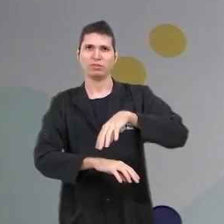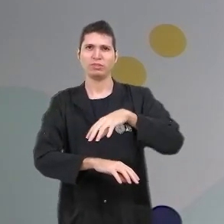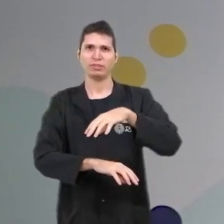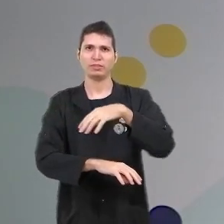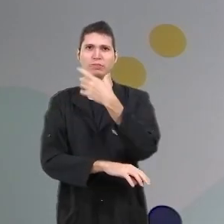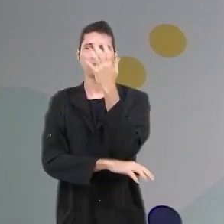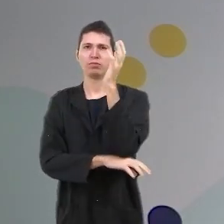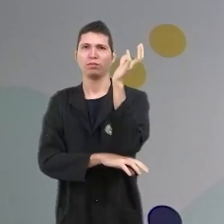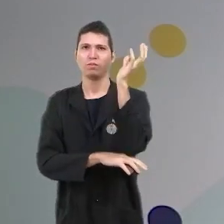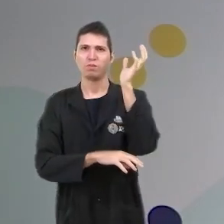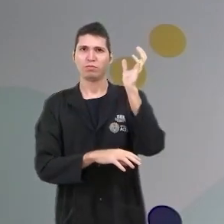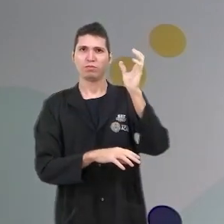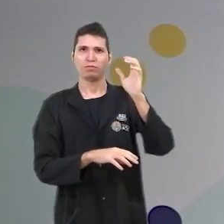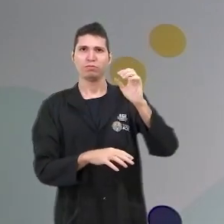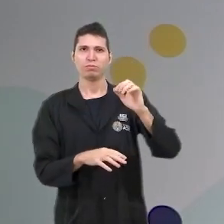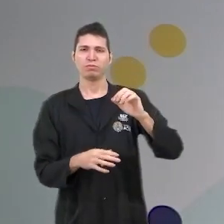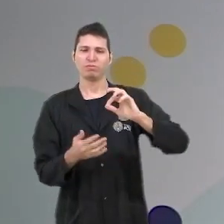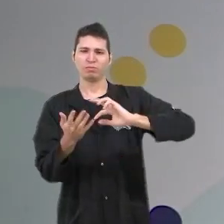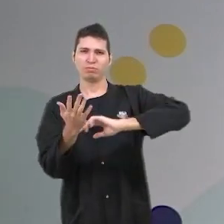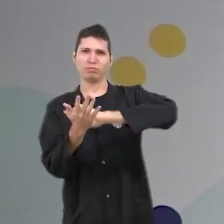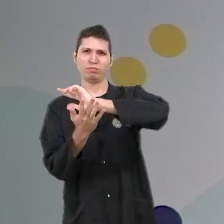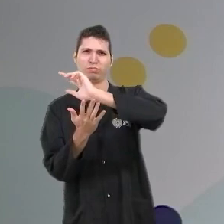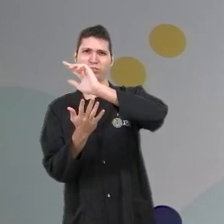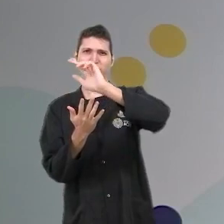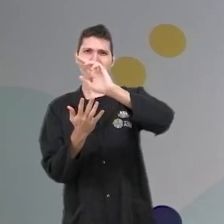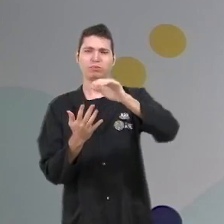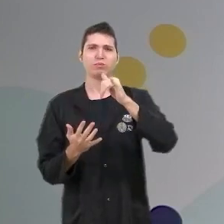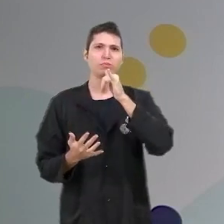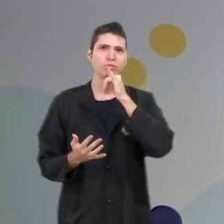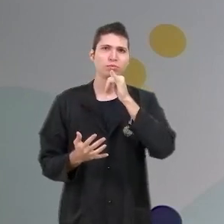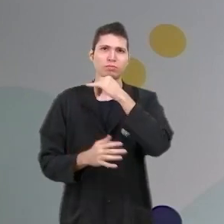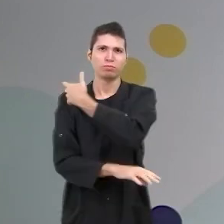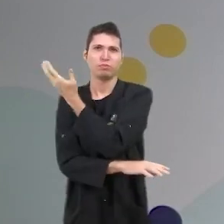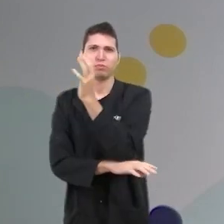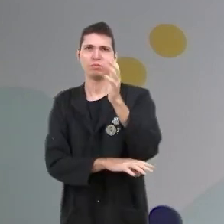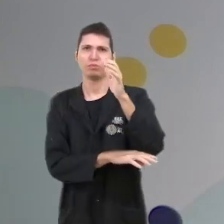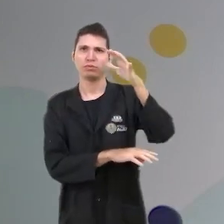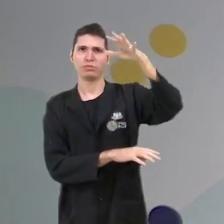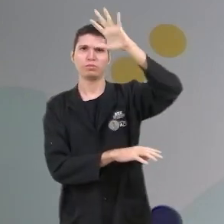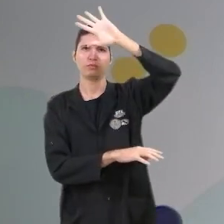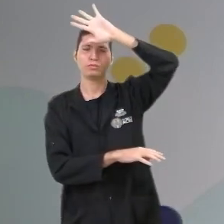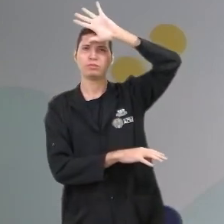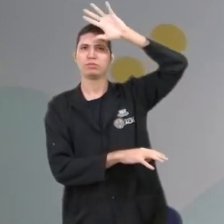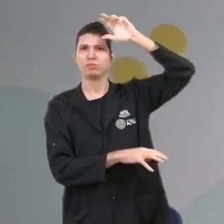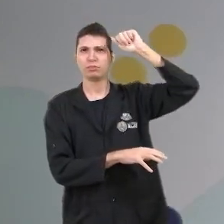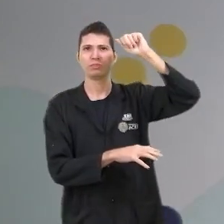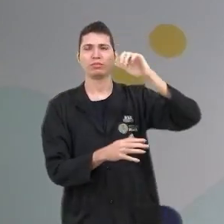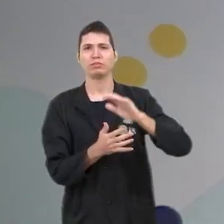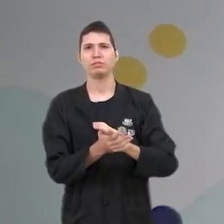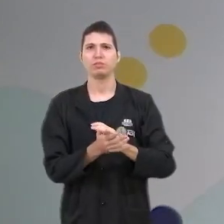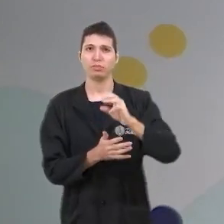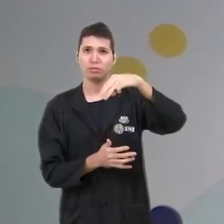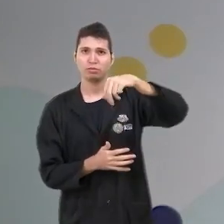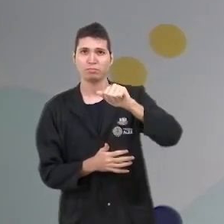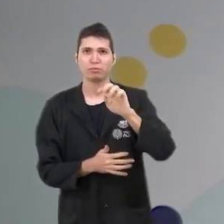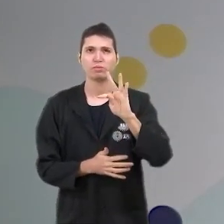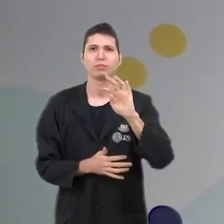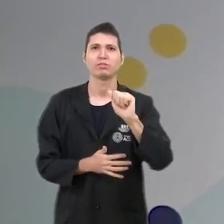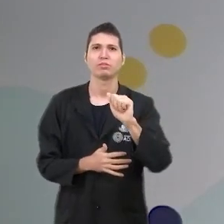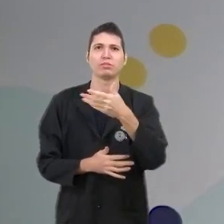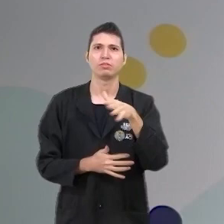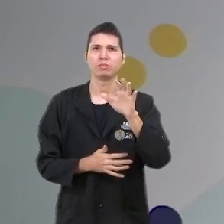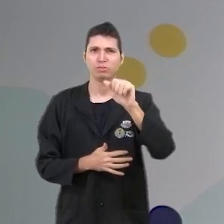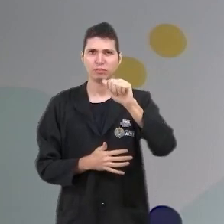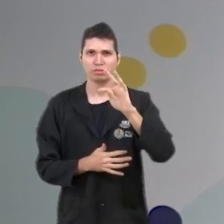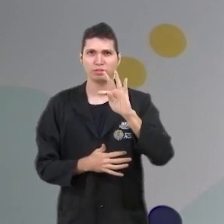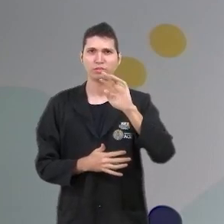bastante biodiversos, como, por exemplo, a nossa floresta amazônica, como, por exemplo, a Mata Atlântica. E existem ecossistemas, falando